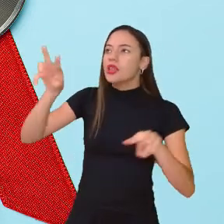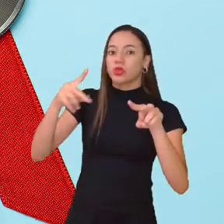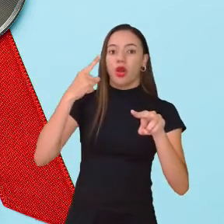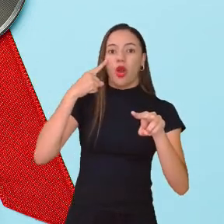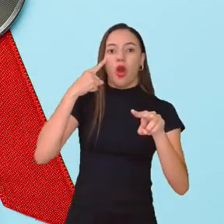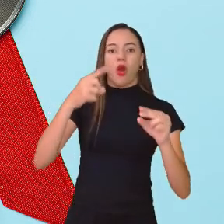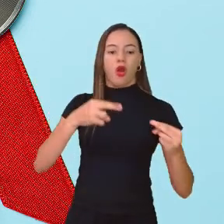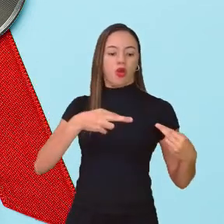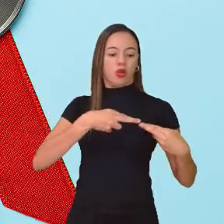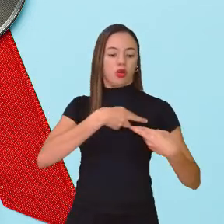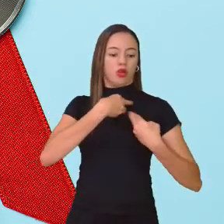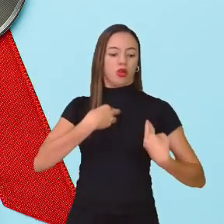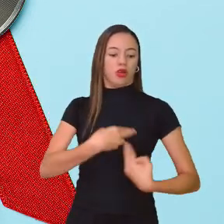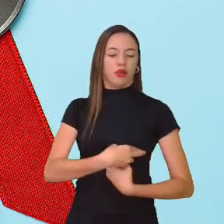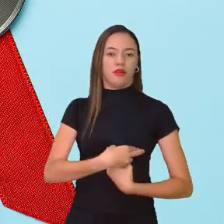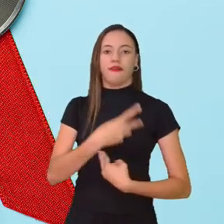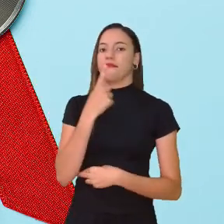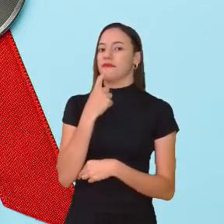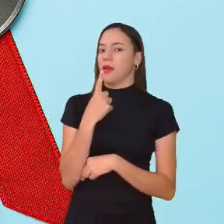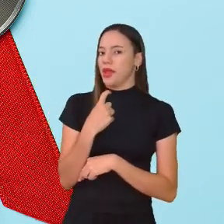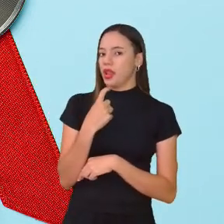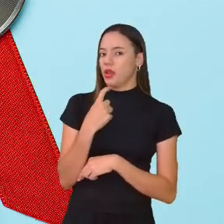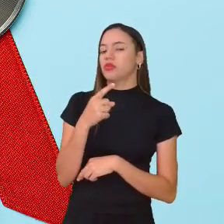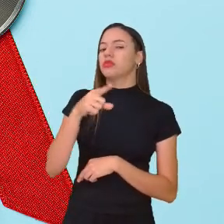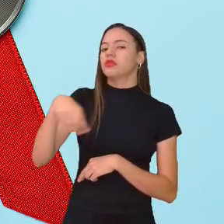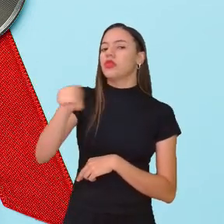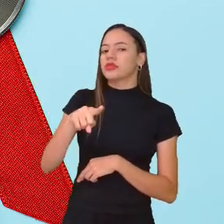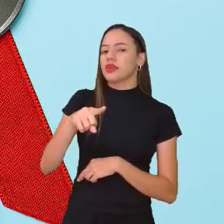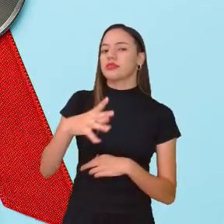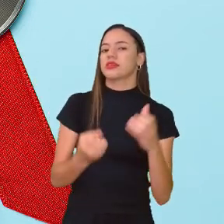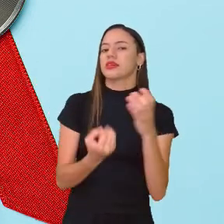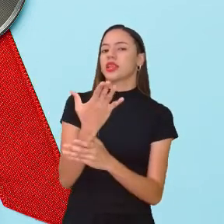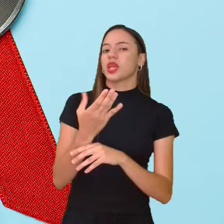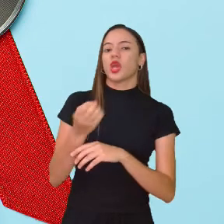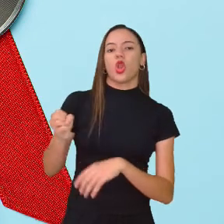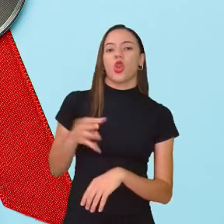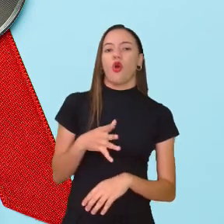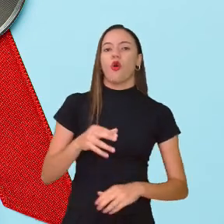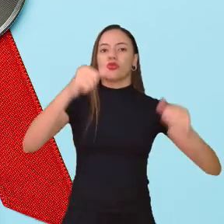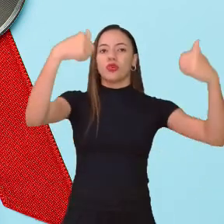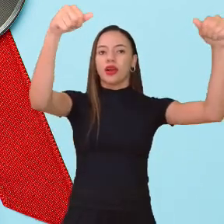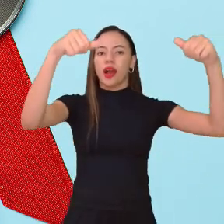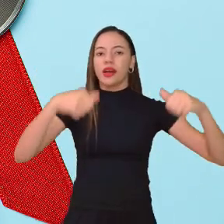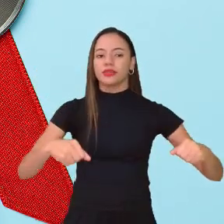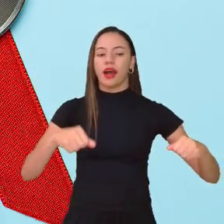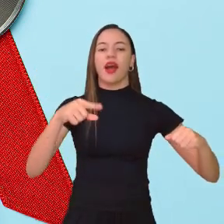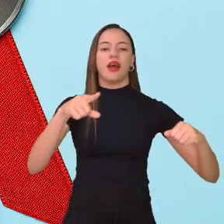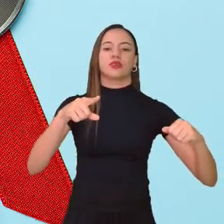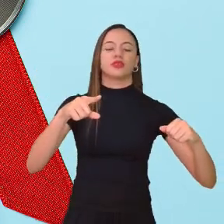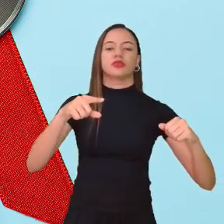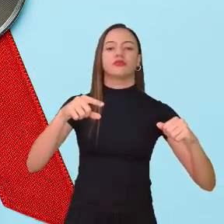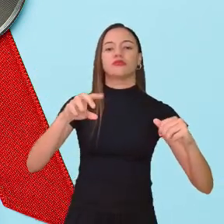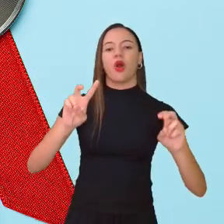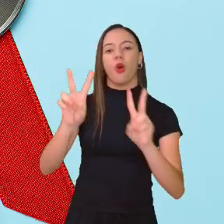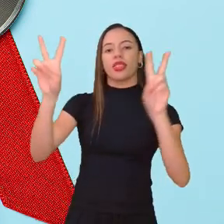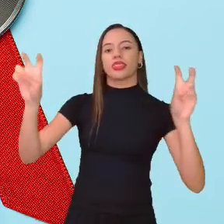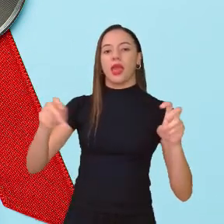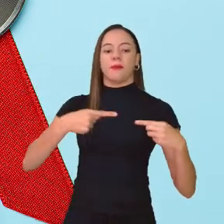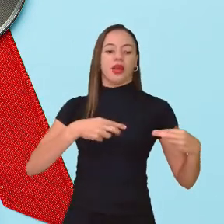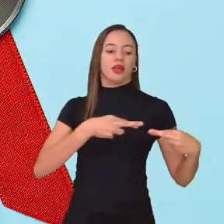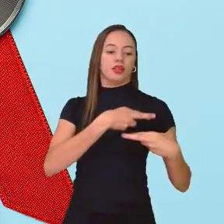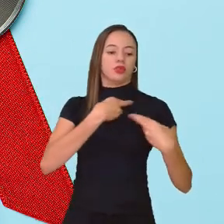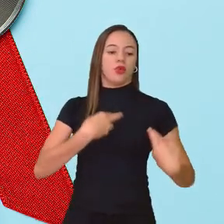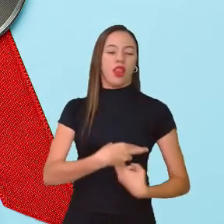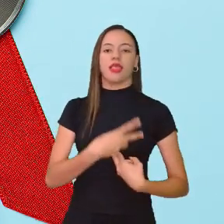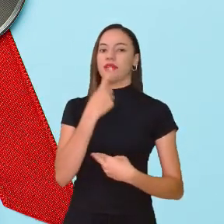do Laço Vermelho. Faça um novo cartaz com base no tema Laço Vermelho. Vocês já sabem a história deles,